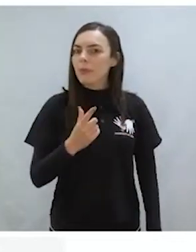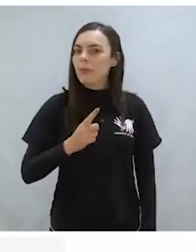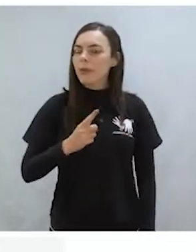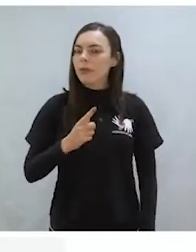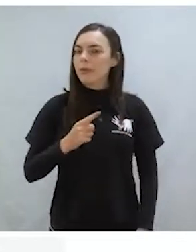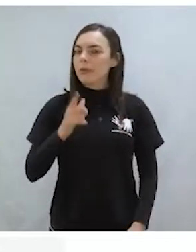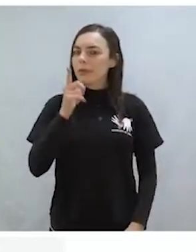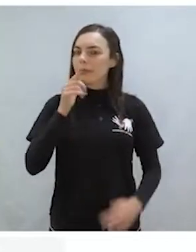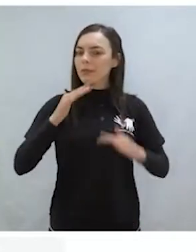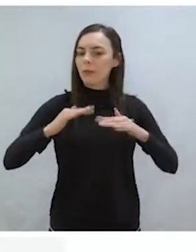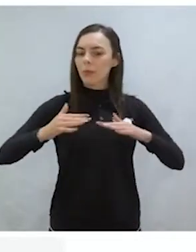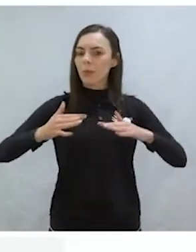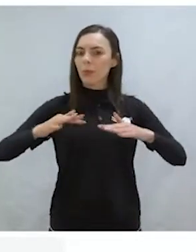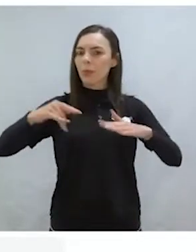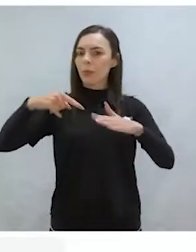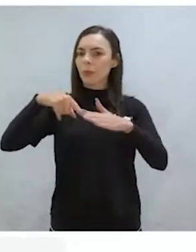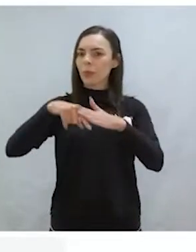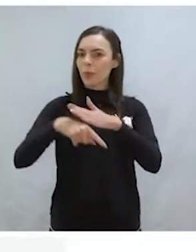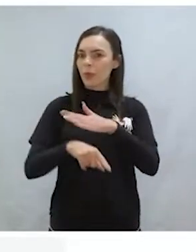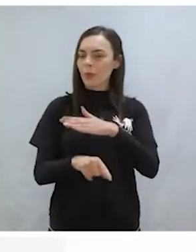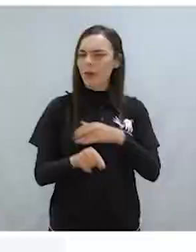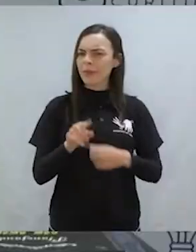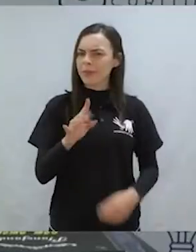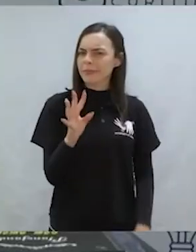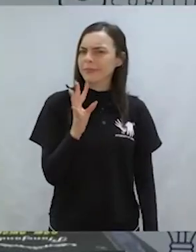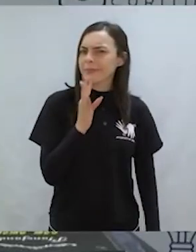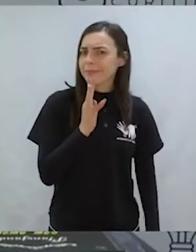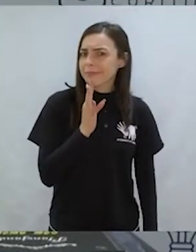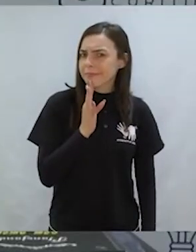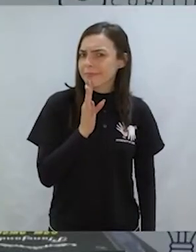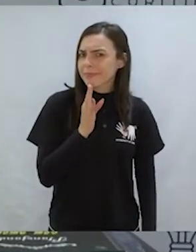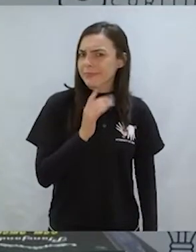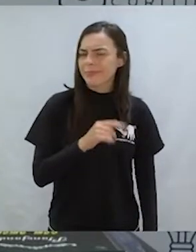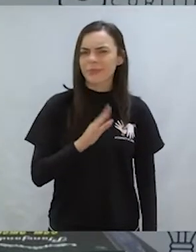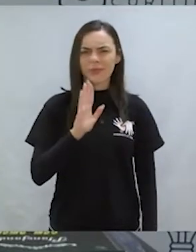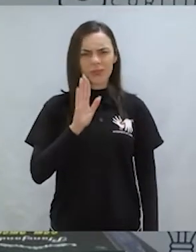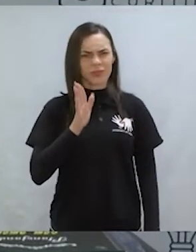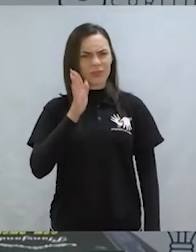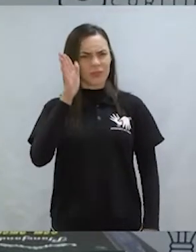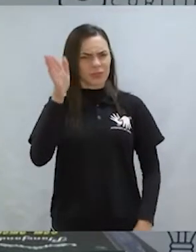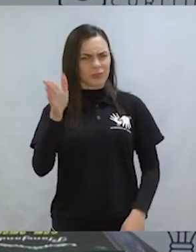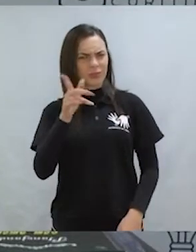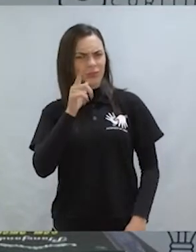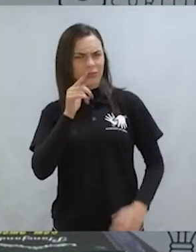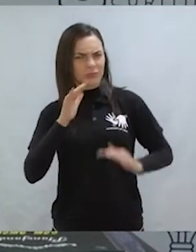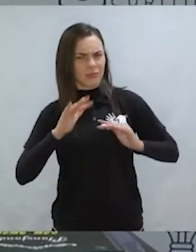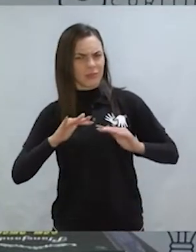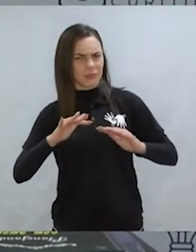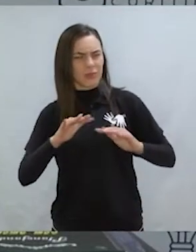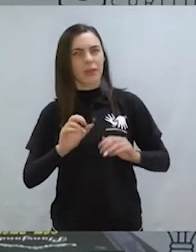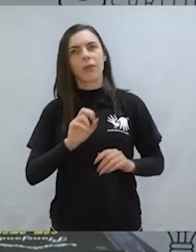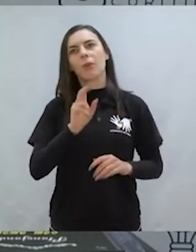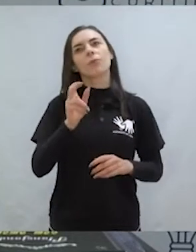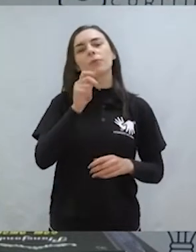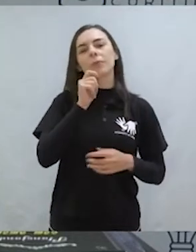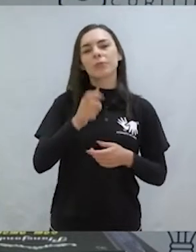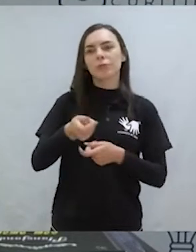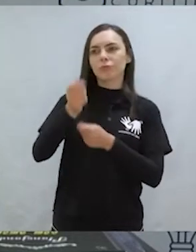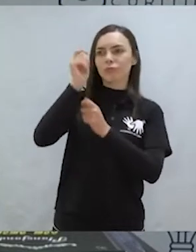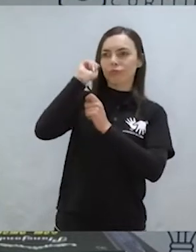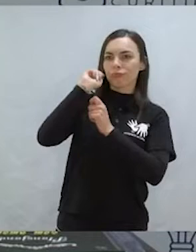nessa imagem do fundo do mar. Você conhece algum? Você já foi do mar? Você